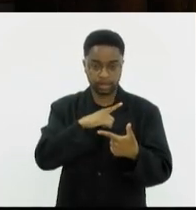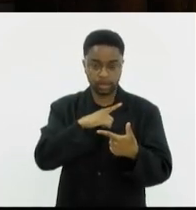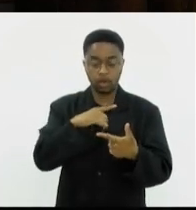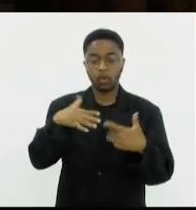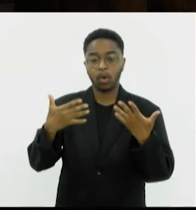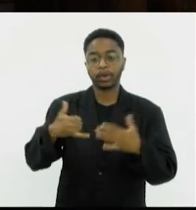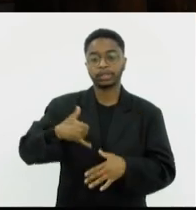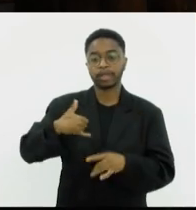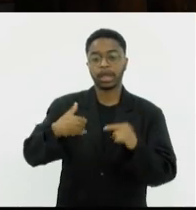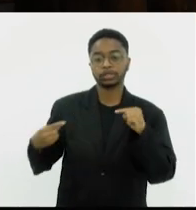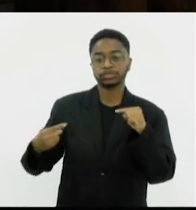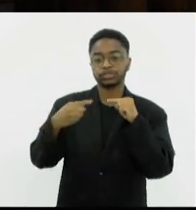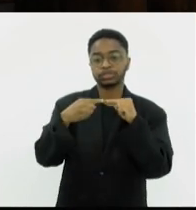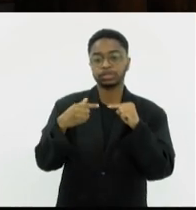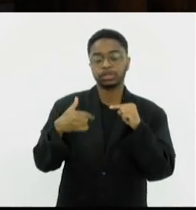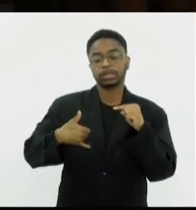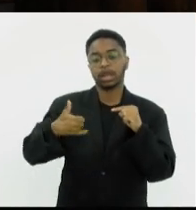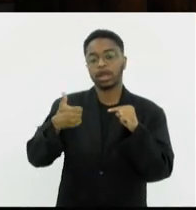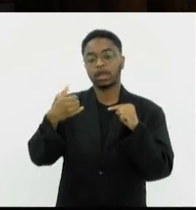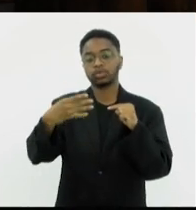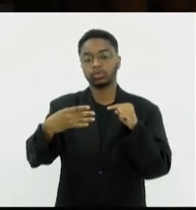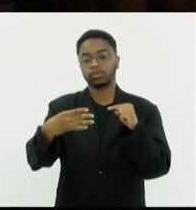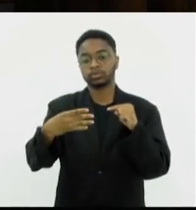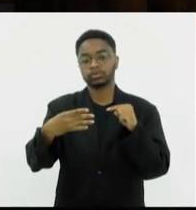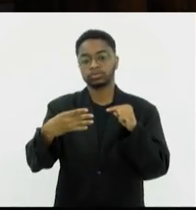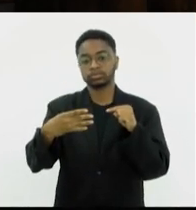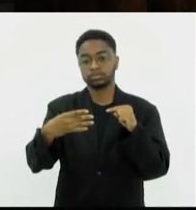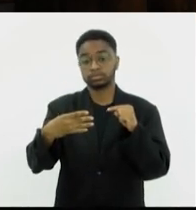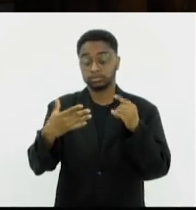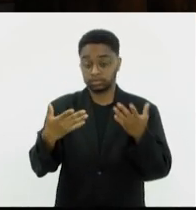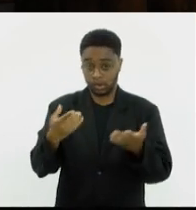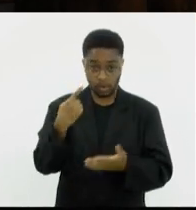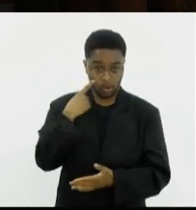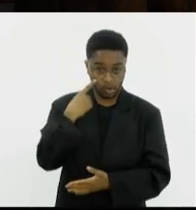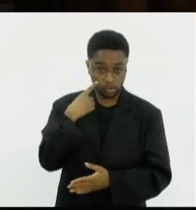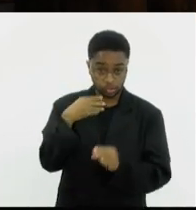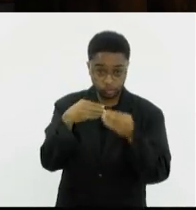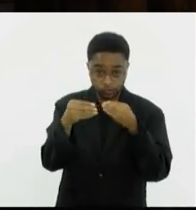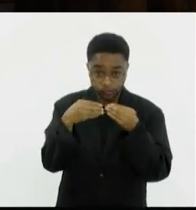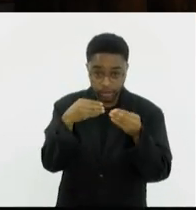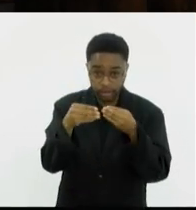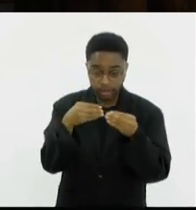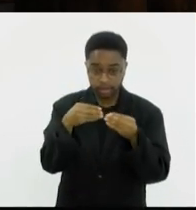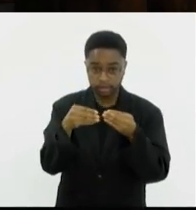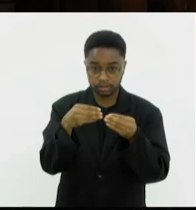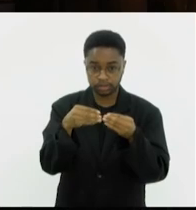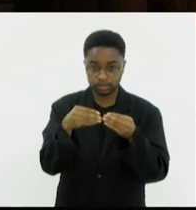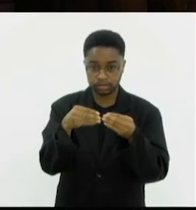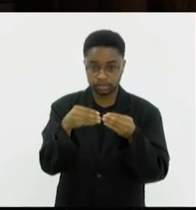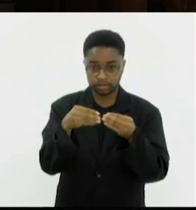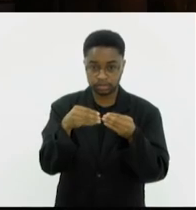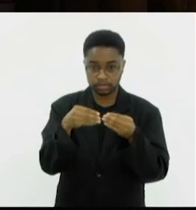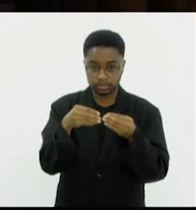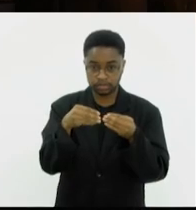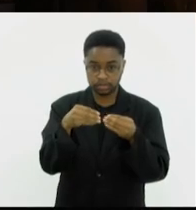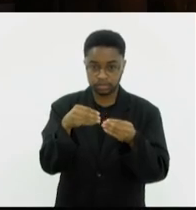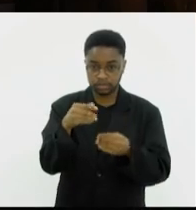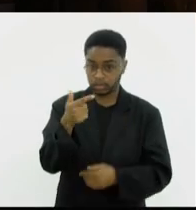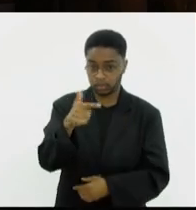classificação etária, 14 anos. E olha que nem nessas novelas não